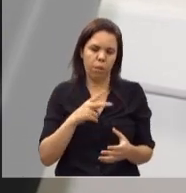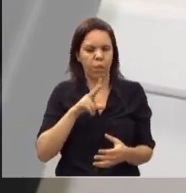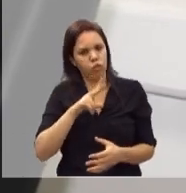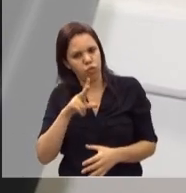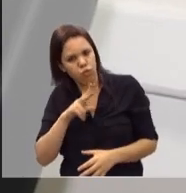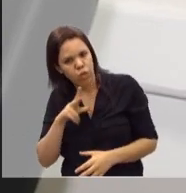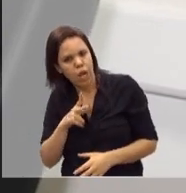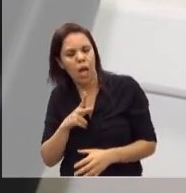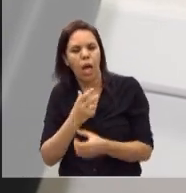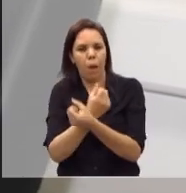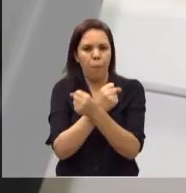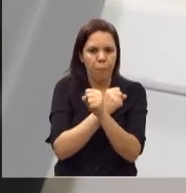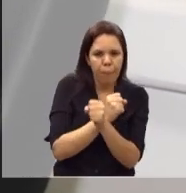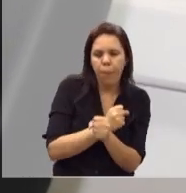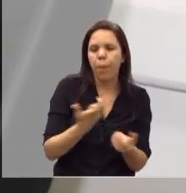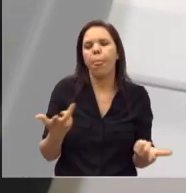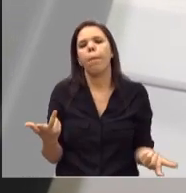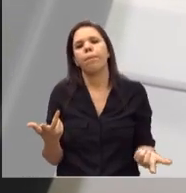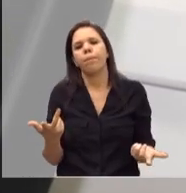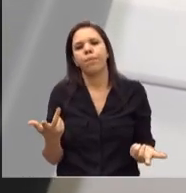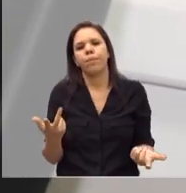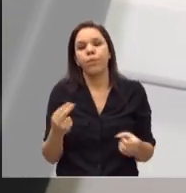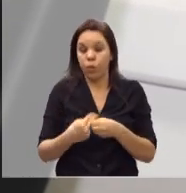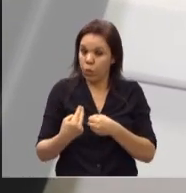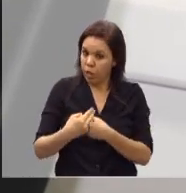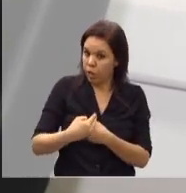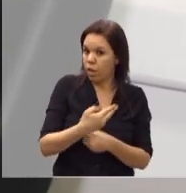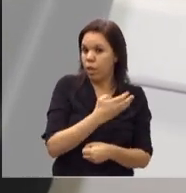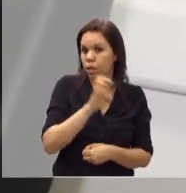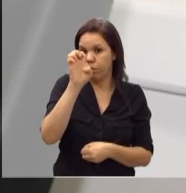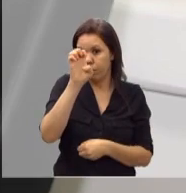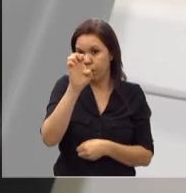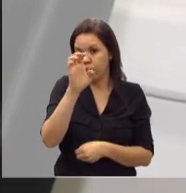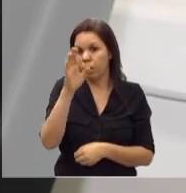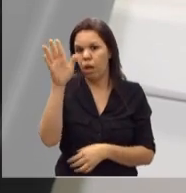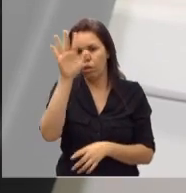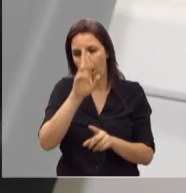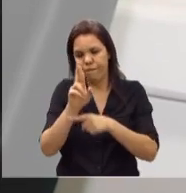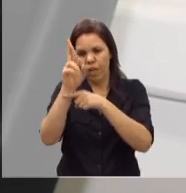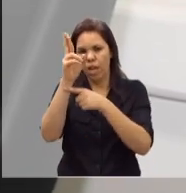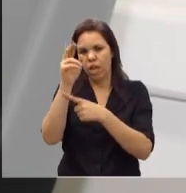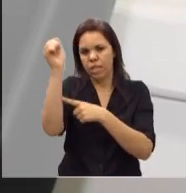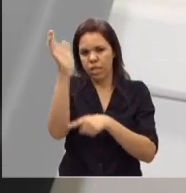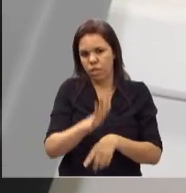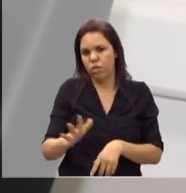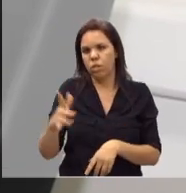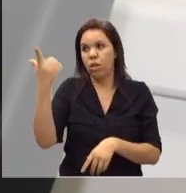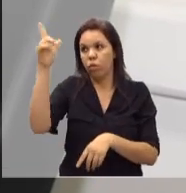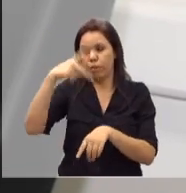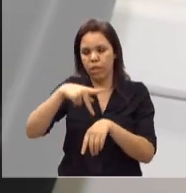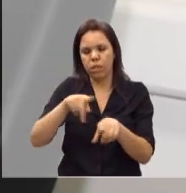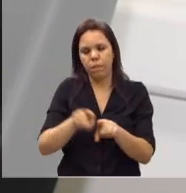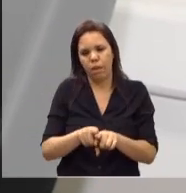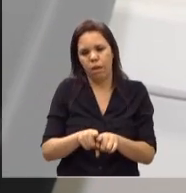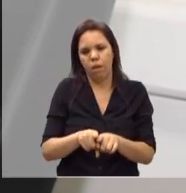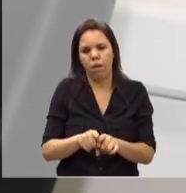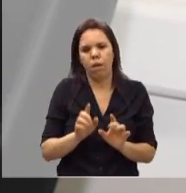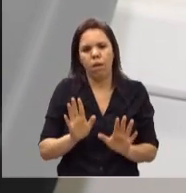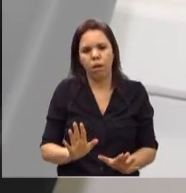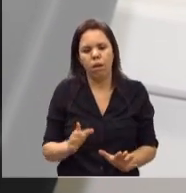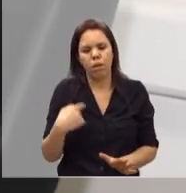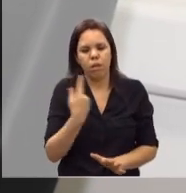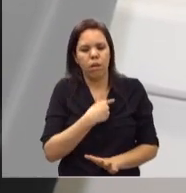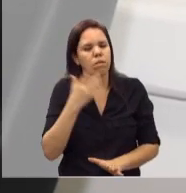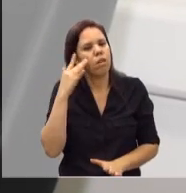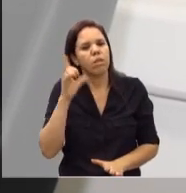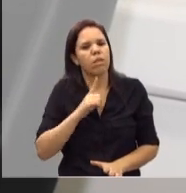como a PUC, a Unicamp, que é estadual, de referência nacional e internacional. Porém, nós achamos que precisava